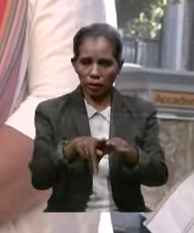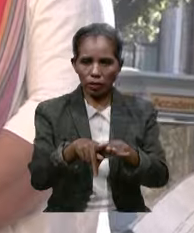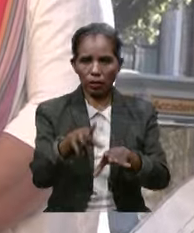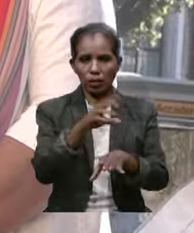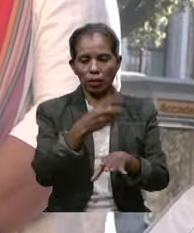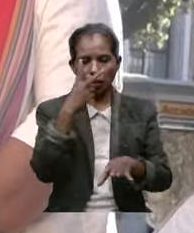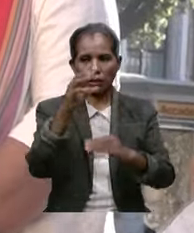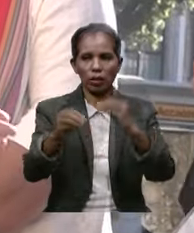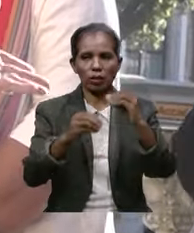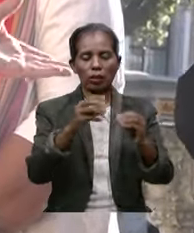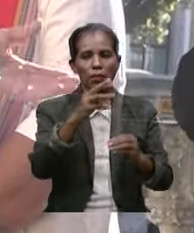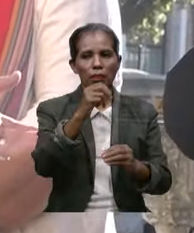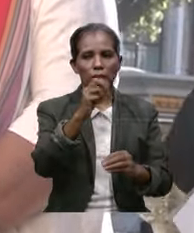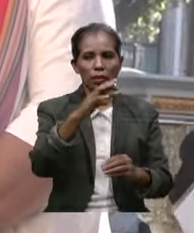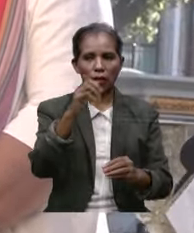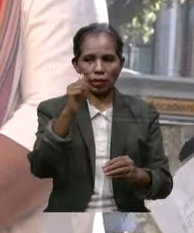investigadora Mónica de Miranda,